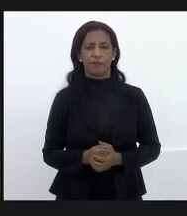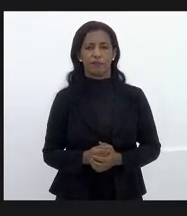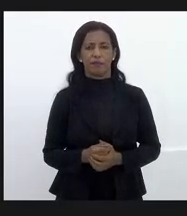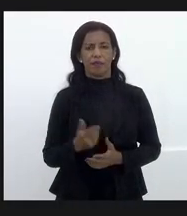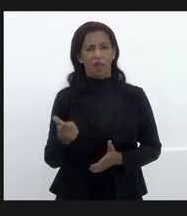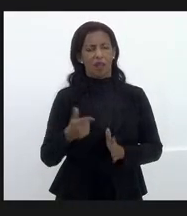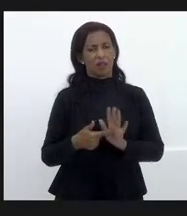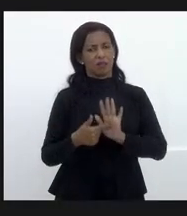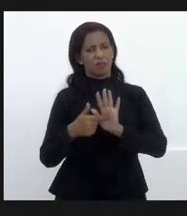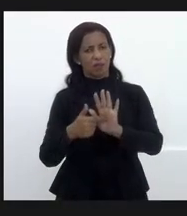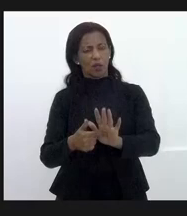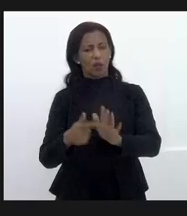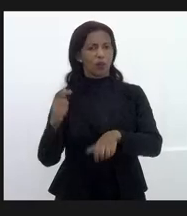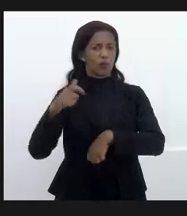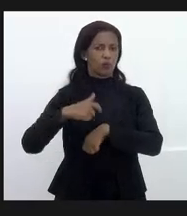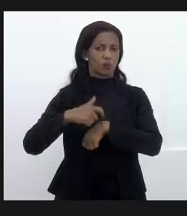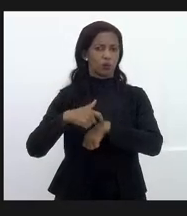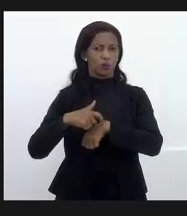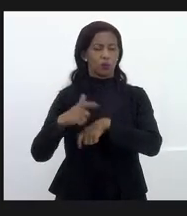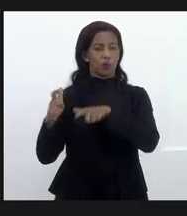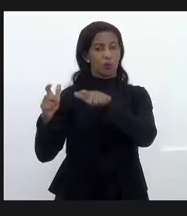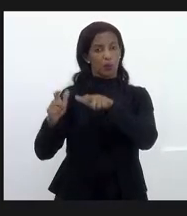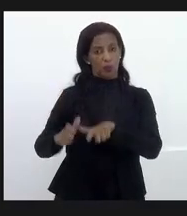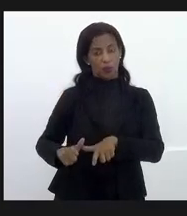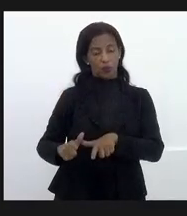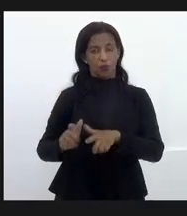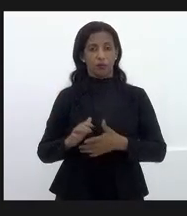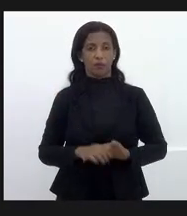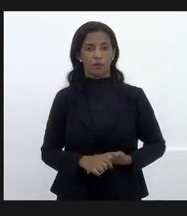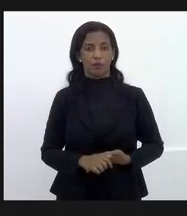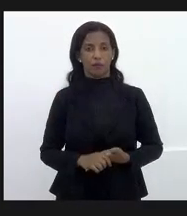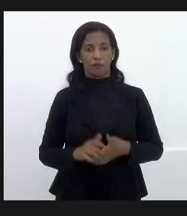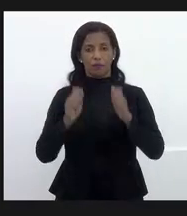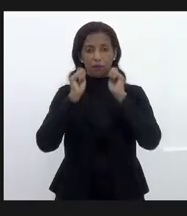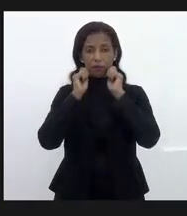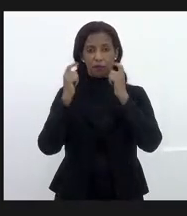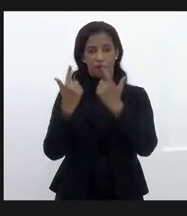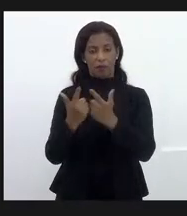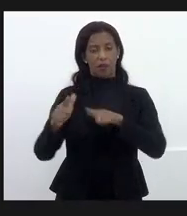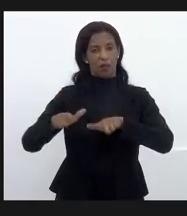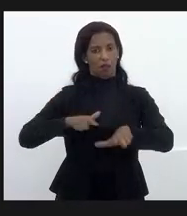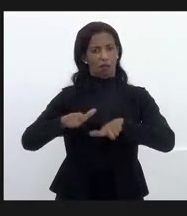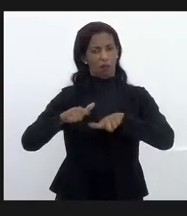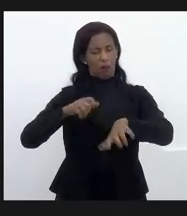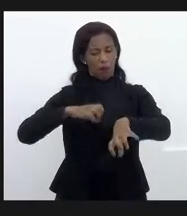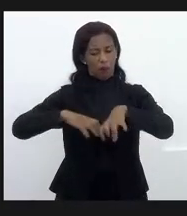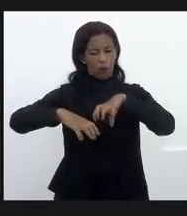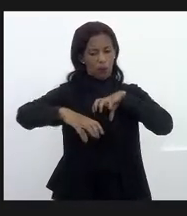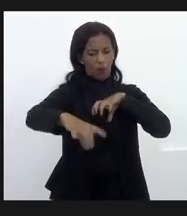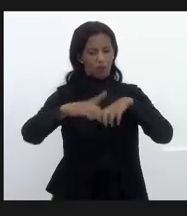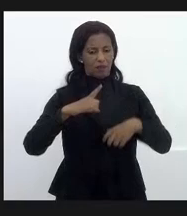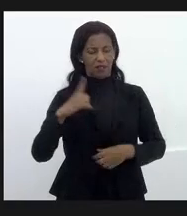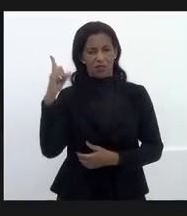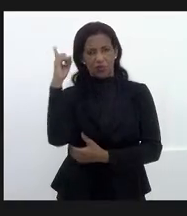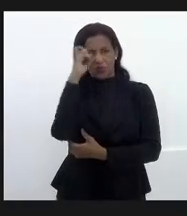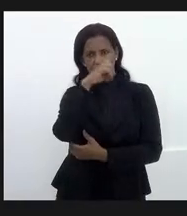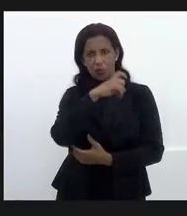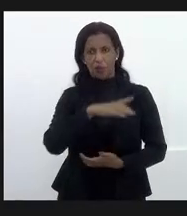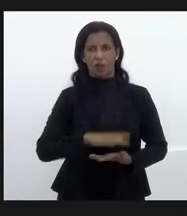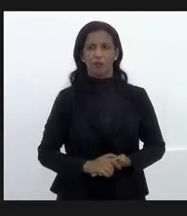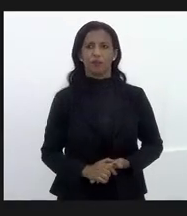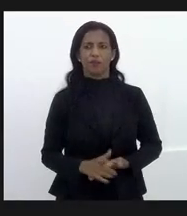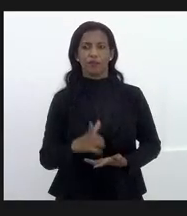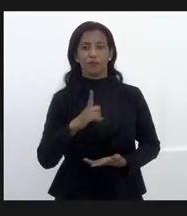pela apresentadas no momento né onde a a alerj trabalha de forma remota tem dificuldade